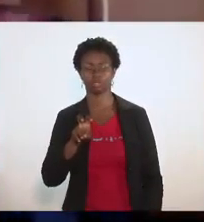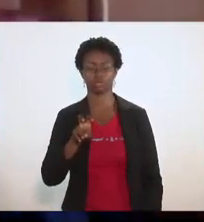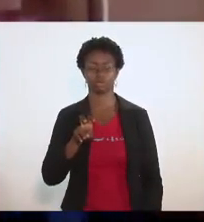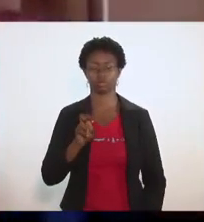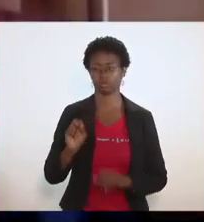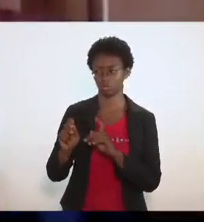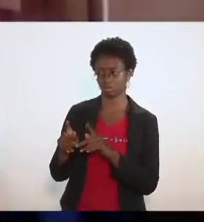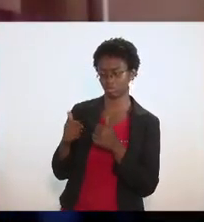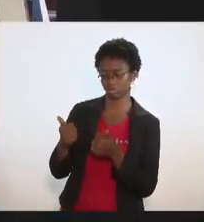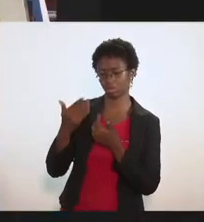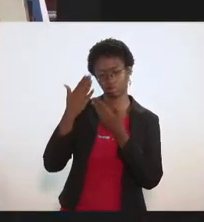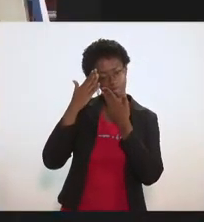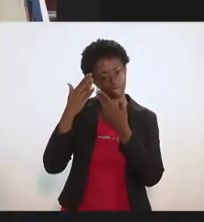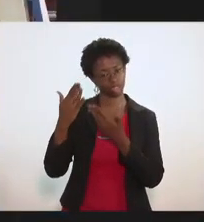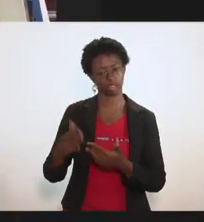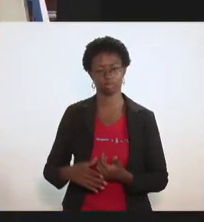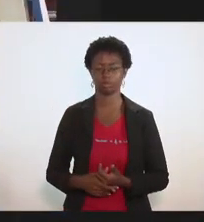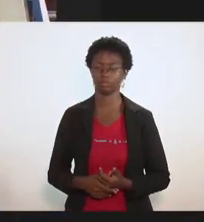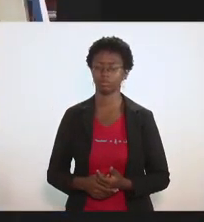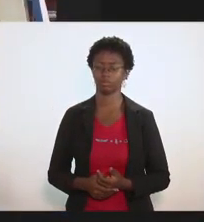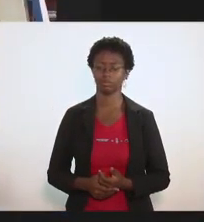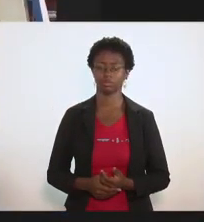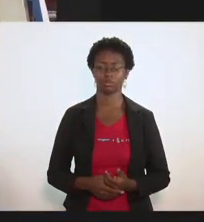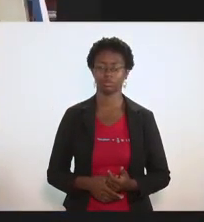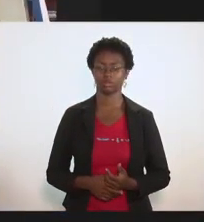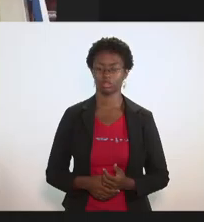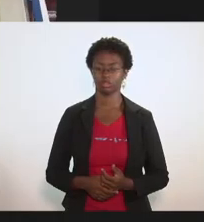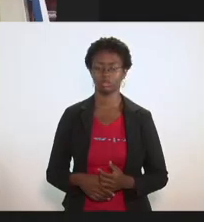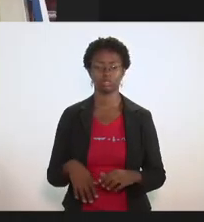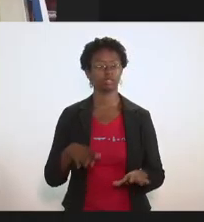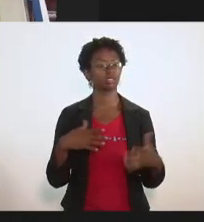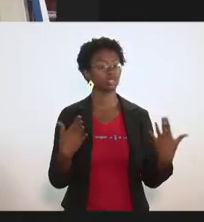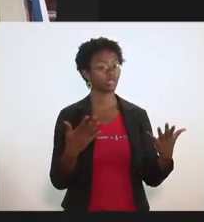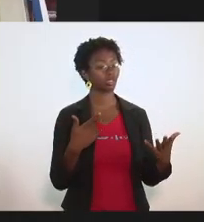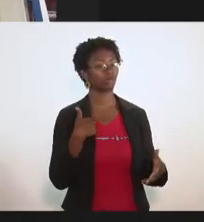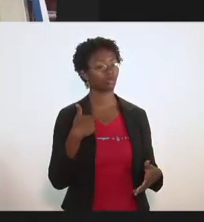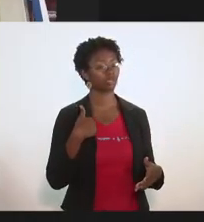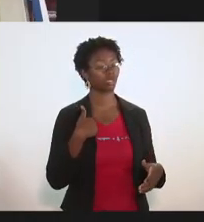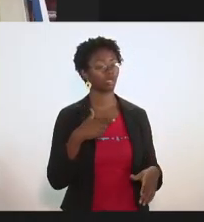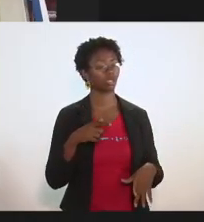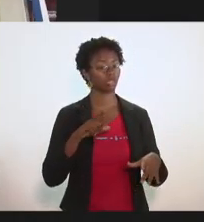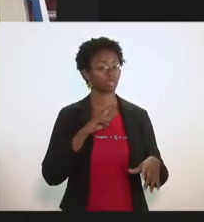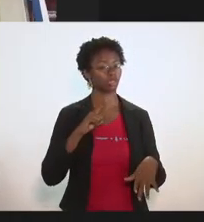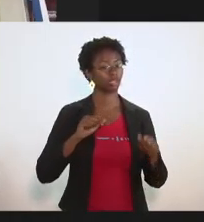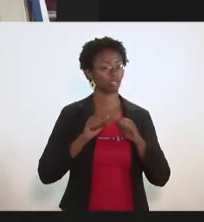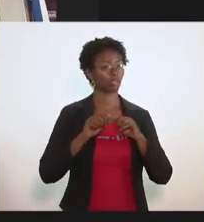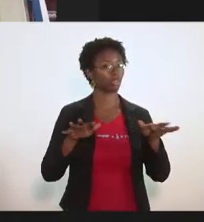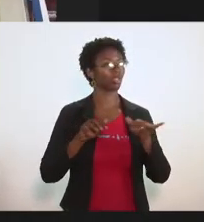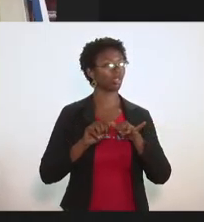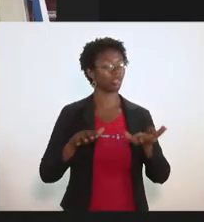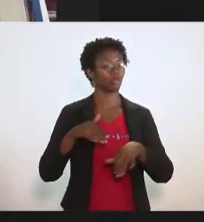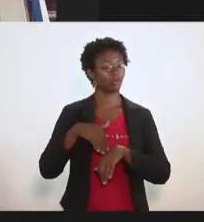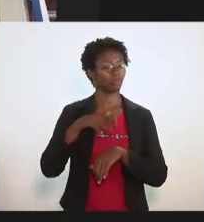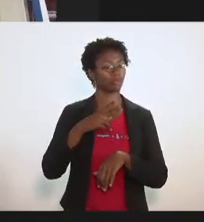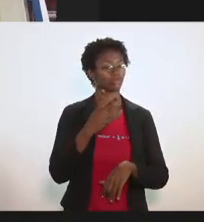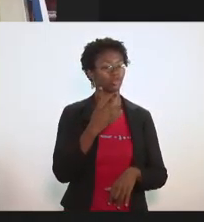possível incluir na pauta o PL 3814 de 2021. Ele altera a